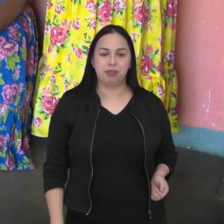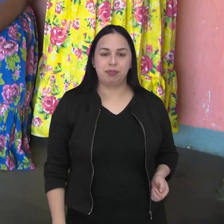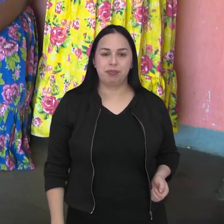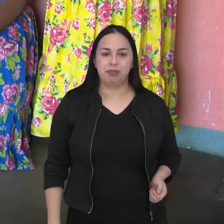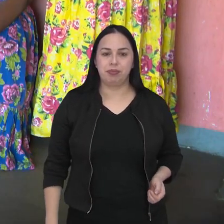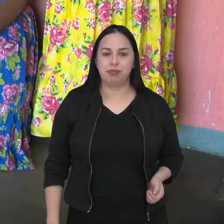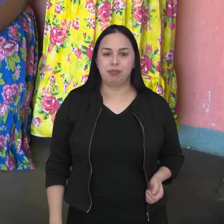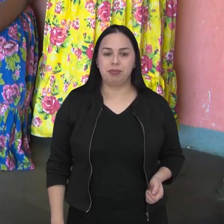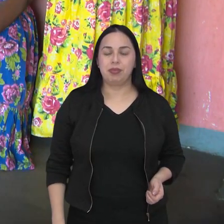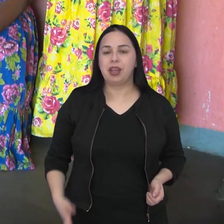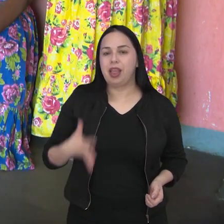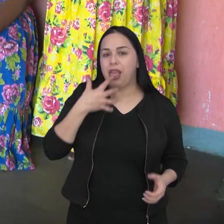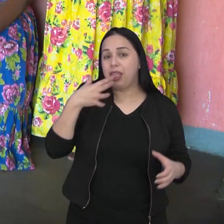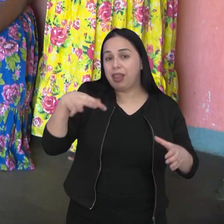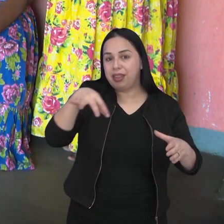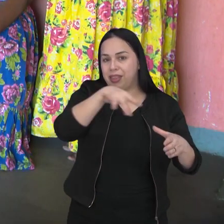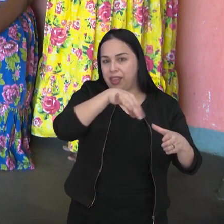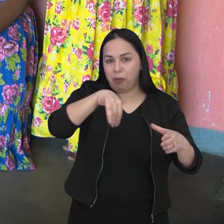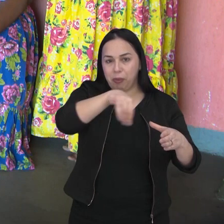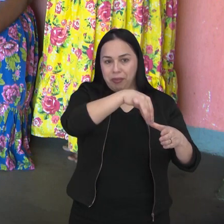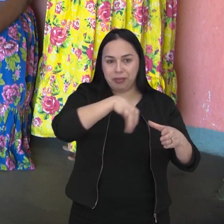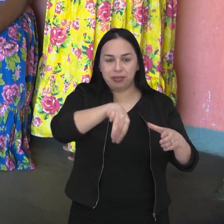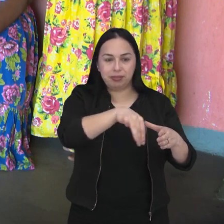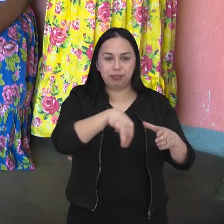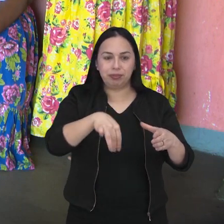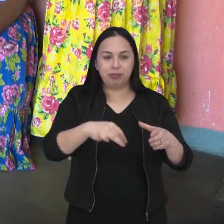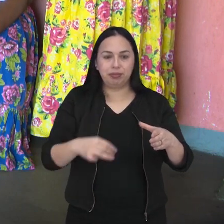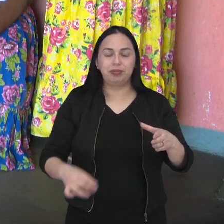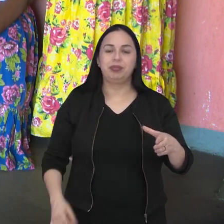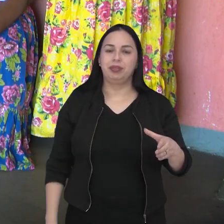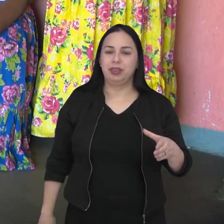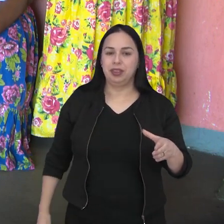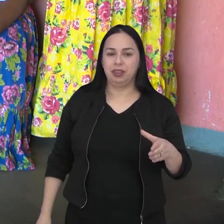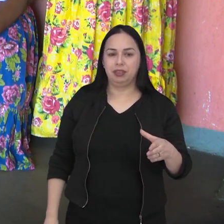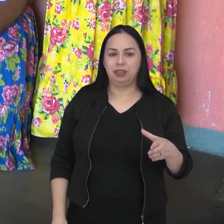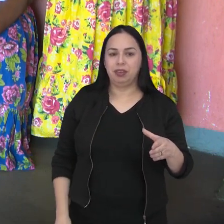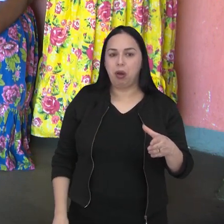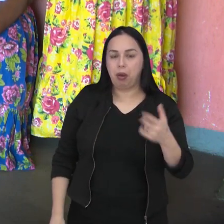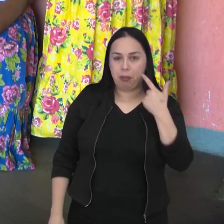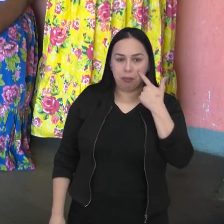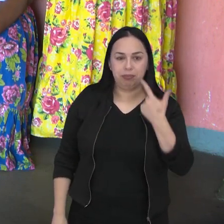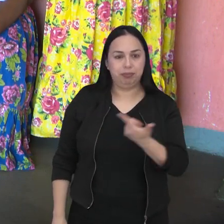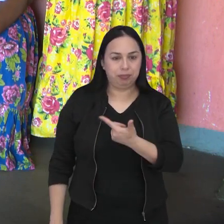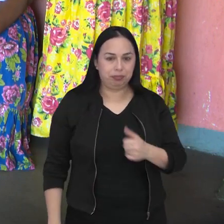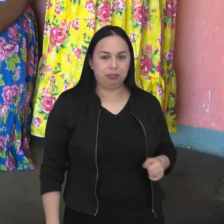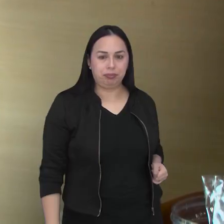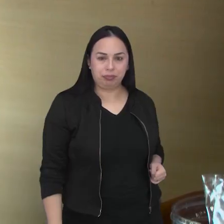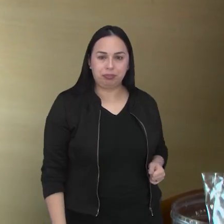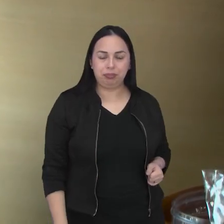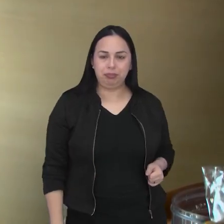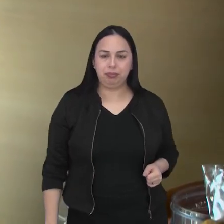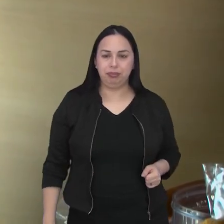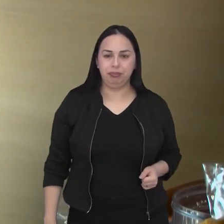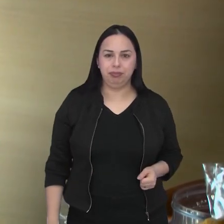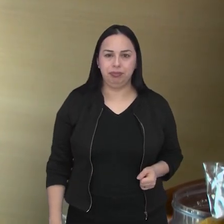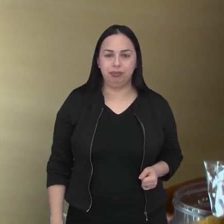Isso. E a pitada de sal. E a pitadinha de sal. Que é meia colher de sal, isso aqui.